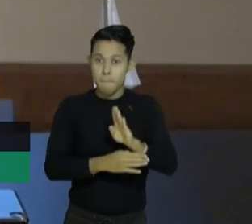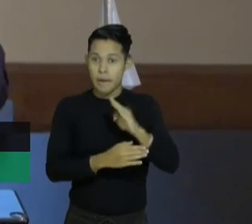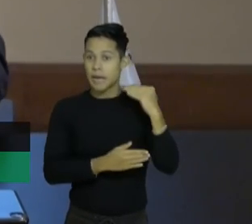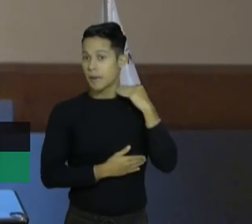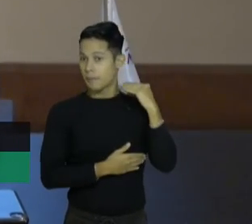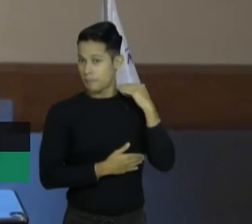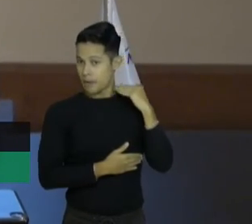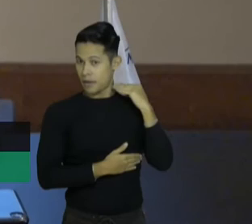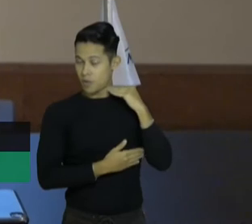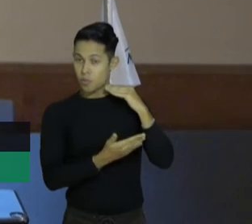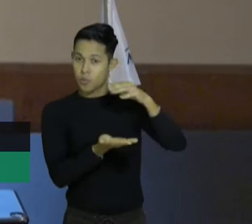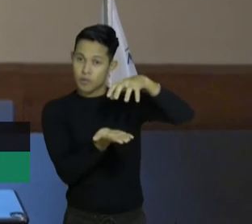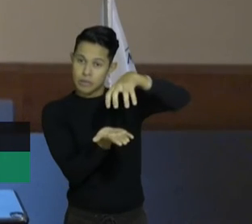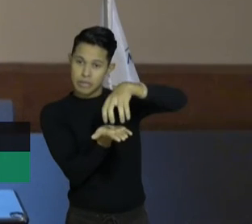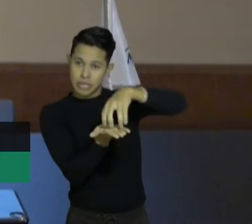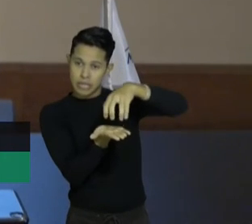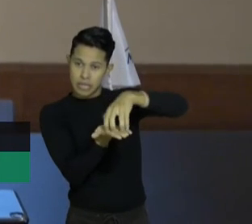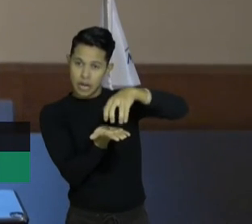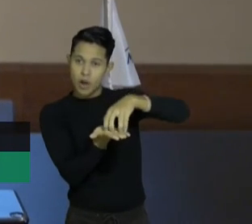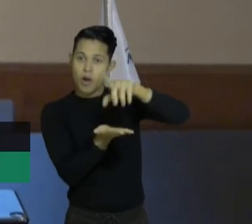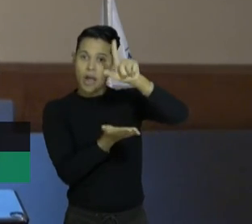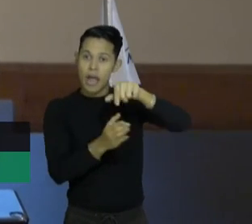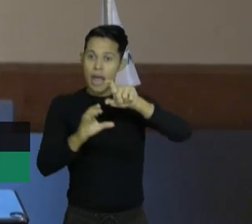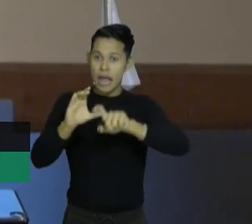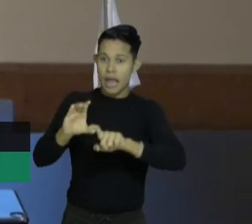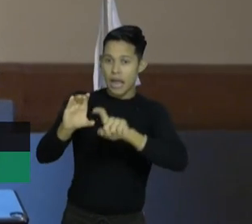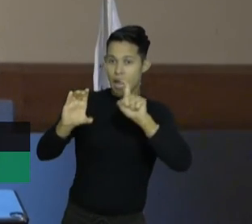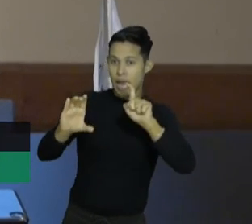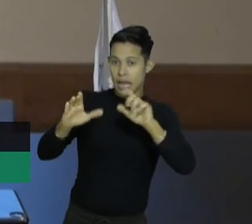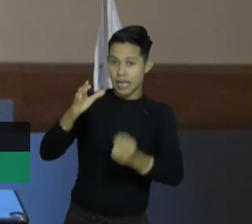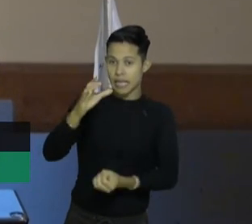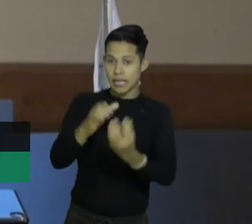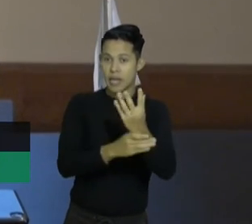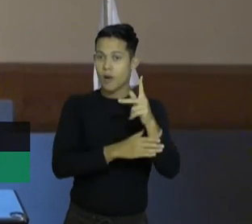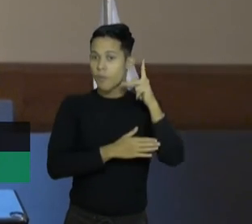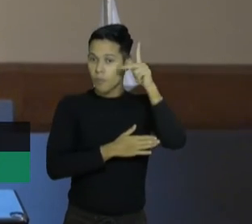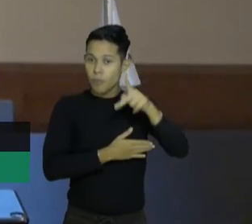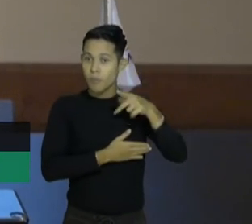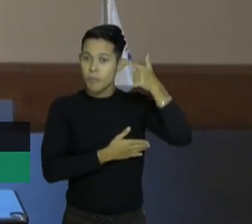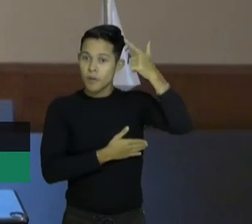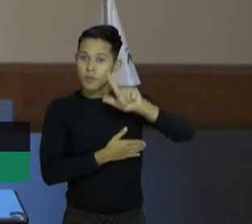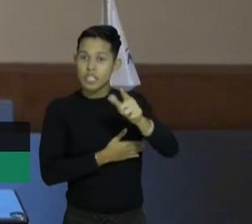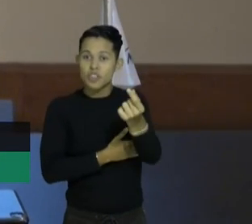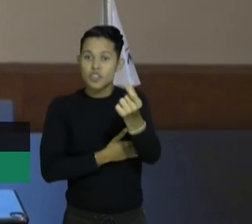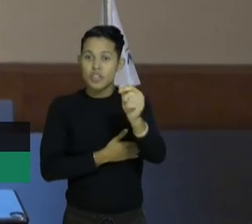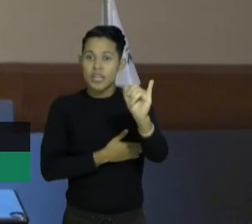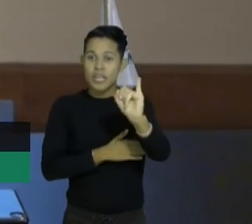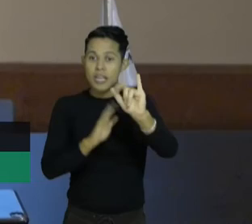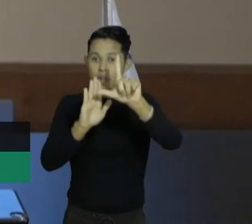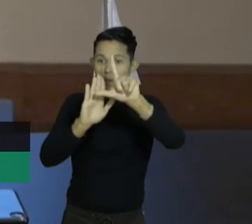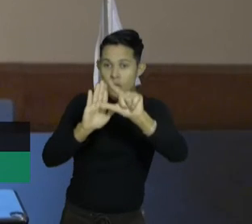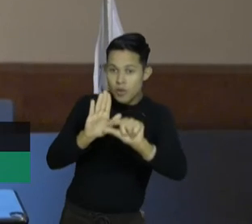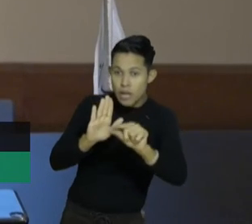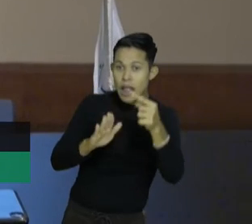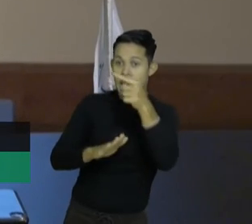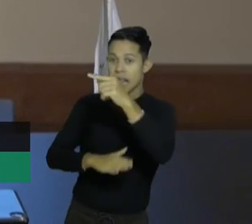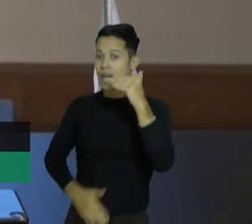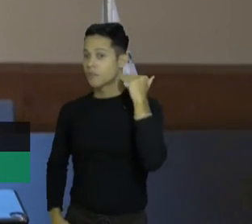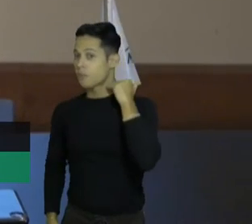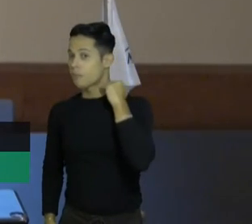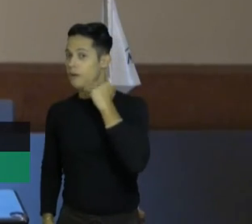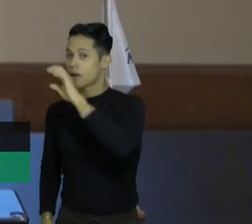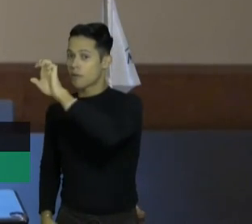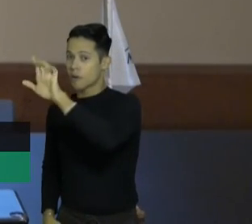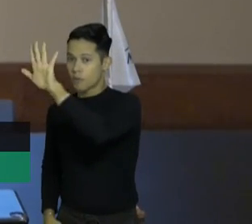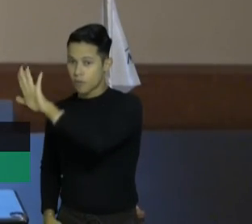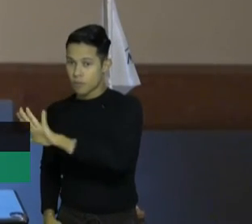digamos assim entar uma política de juro para baixar a a inflação o banco Europeu também faz isso